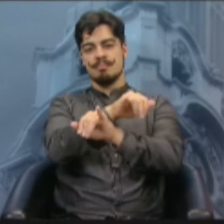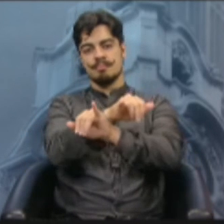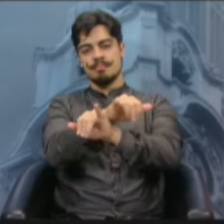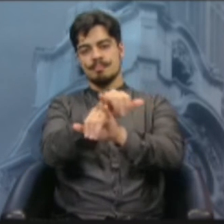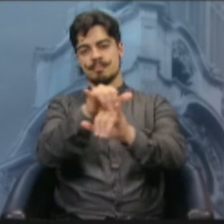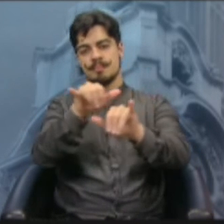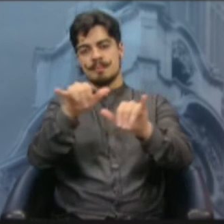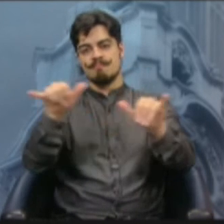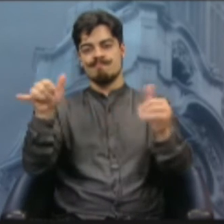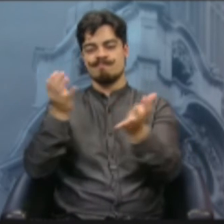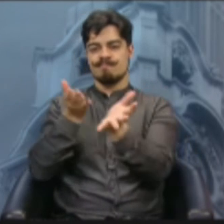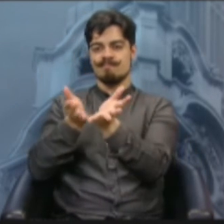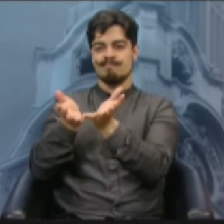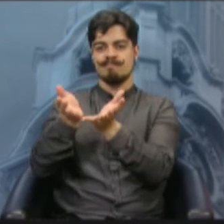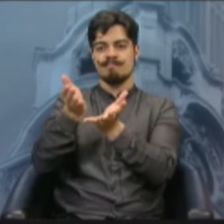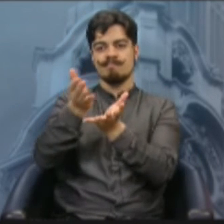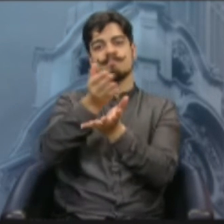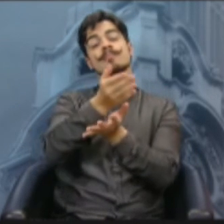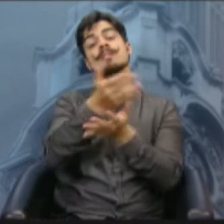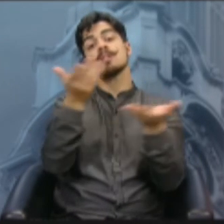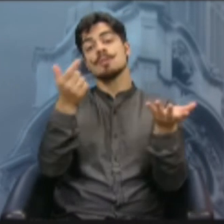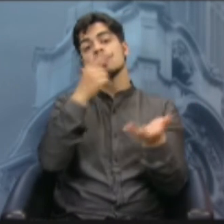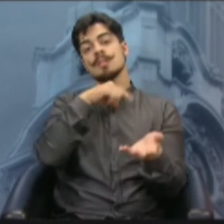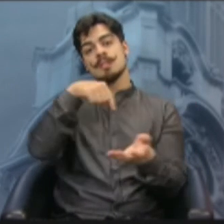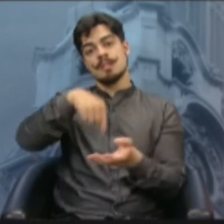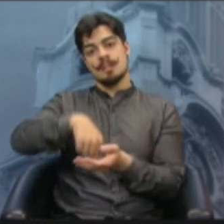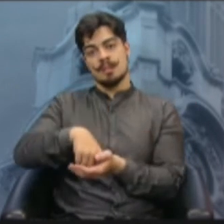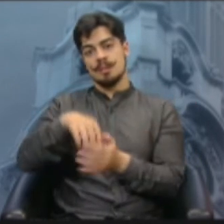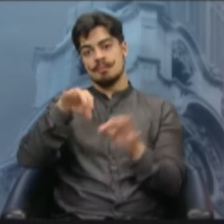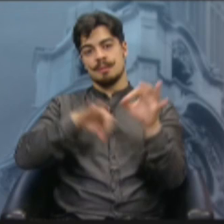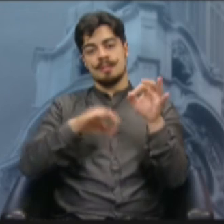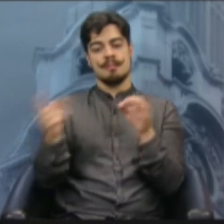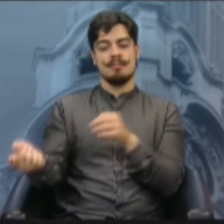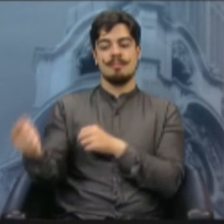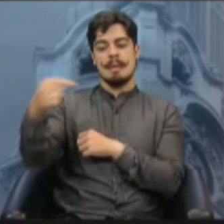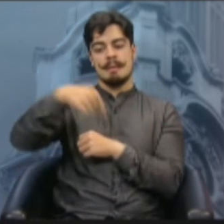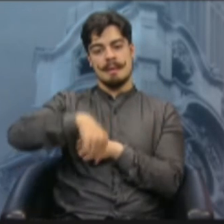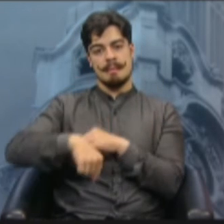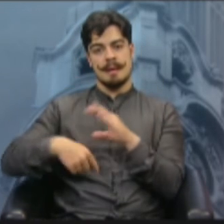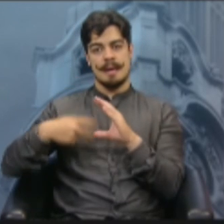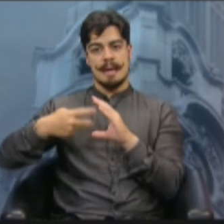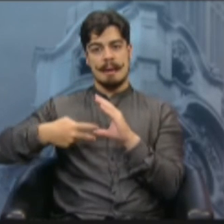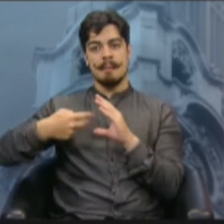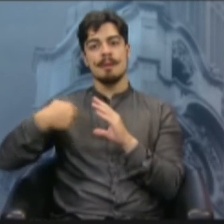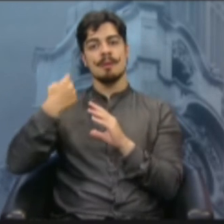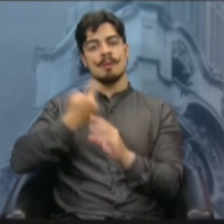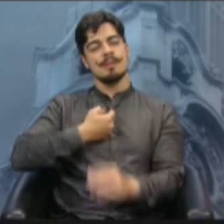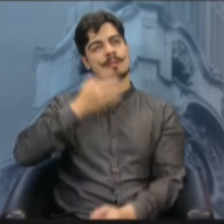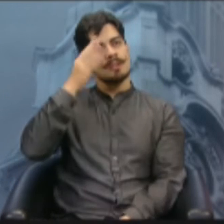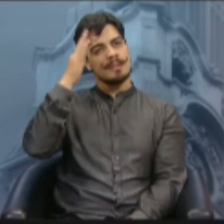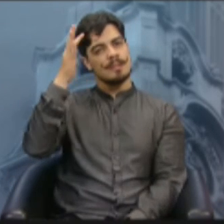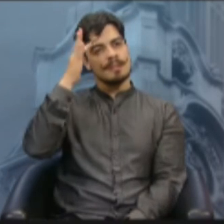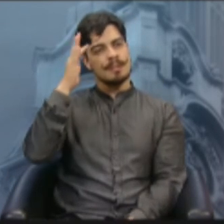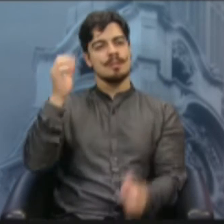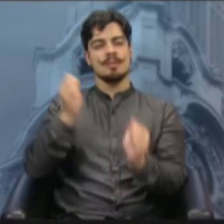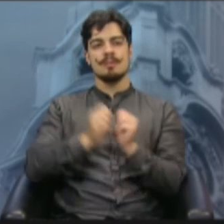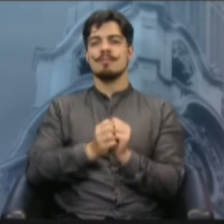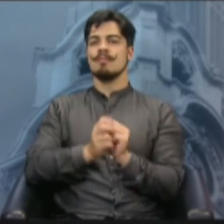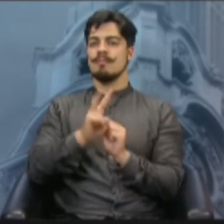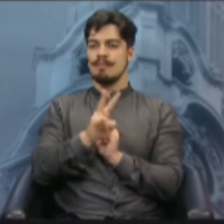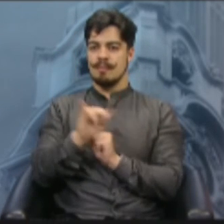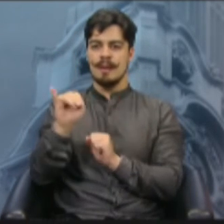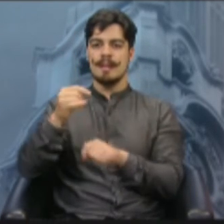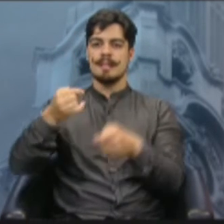transmitida, né? Eu acho que esse projeto agora vem aqui para a Câmara, para a Casa Legislativa, onde ela vai ter mais debate,